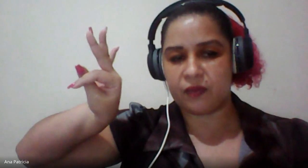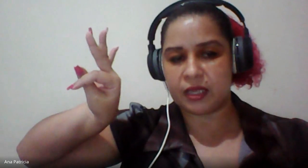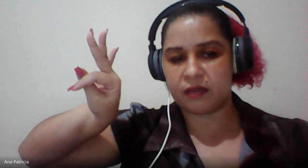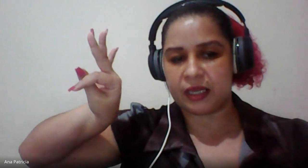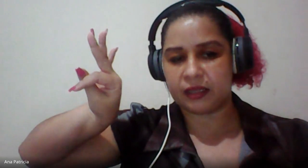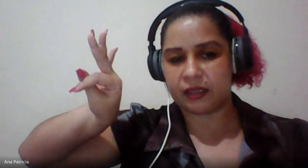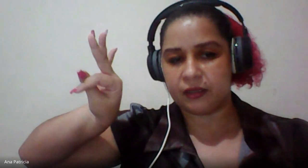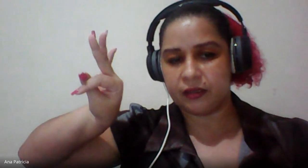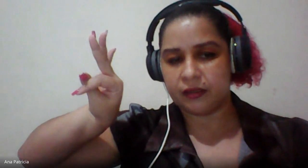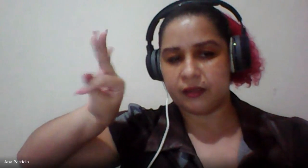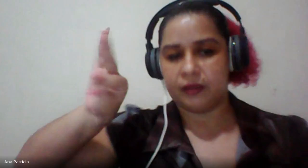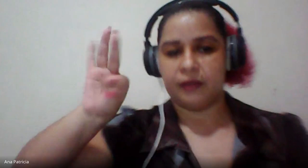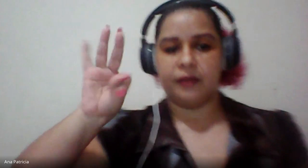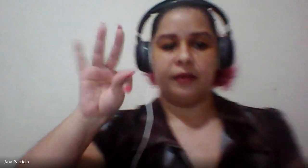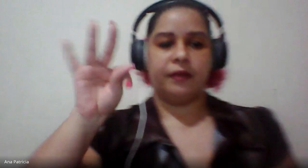ver o desenho da letra.